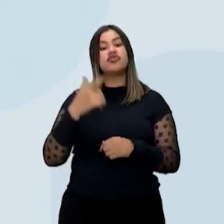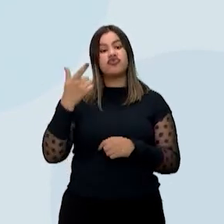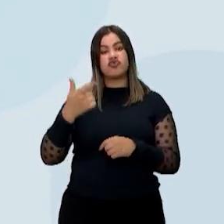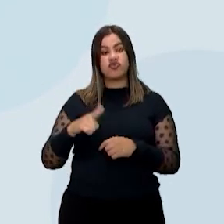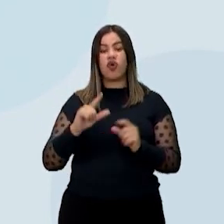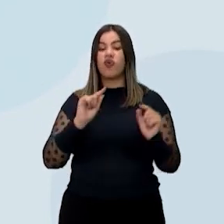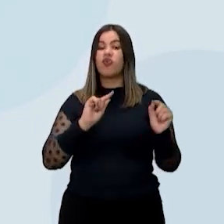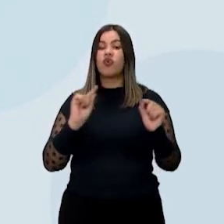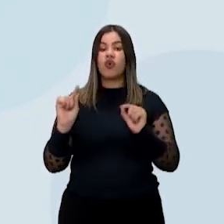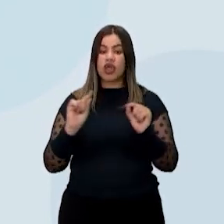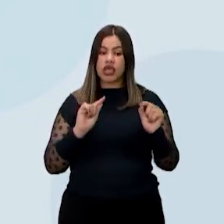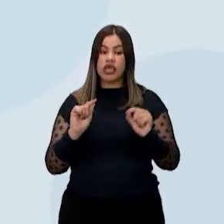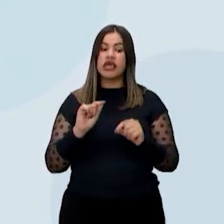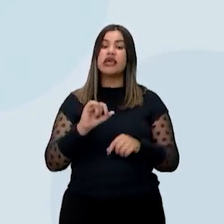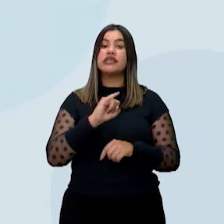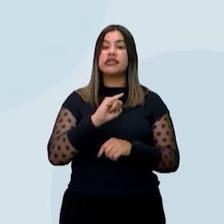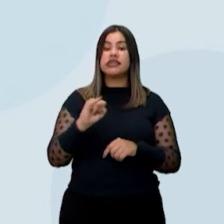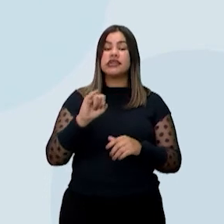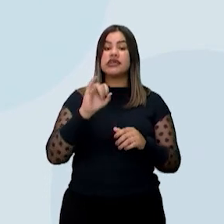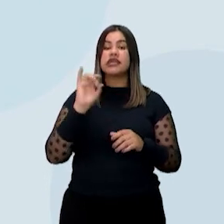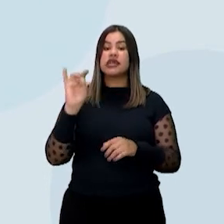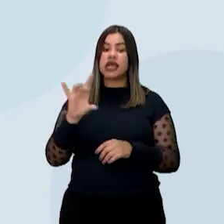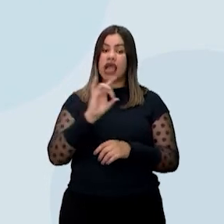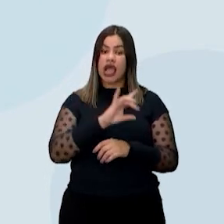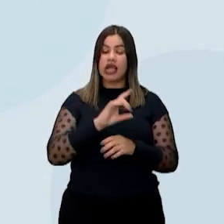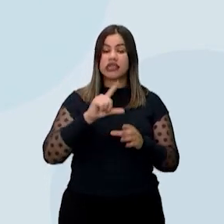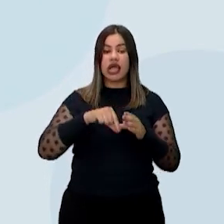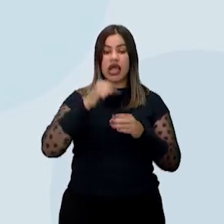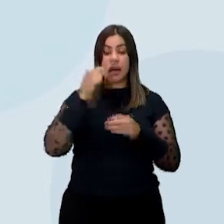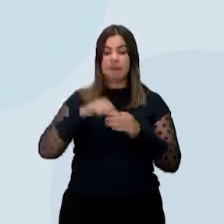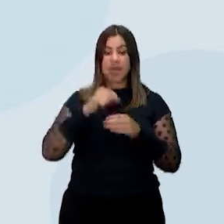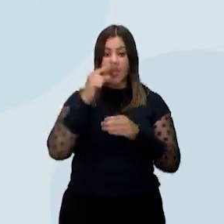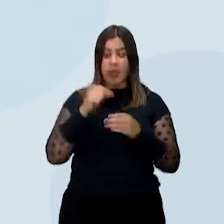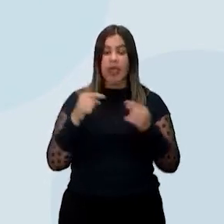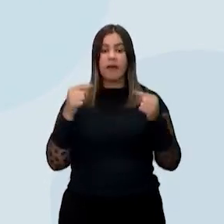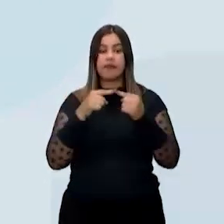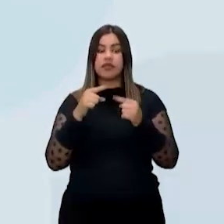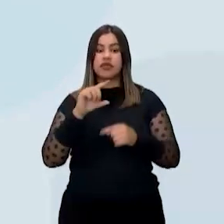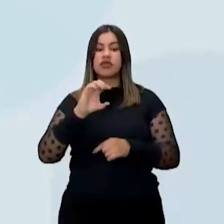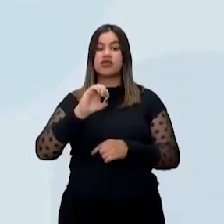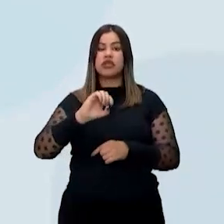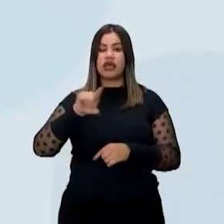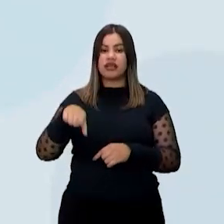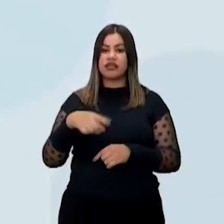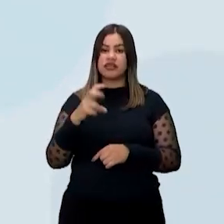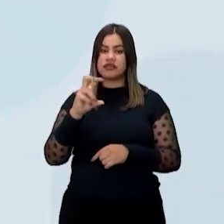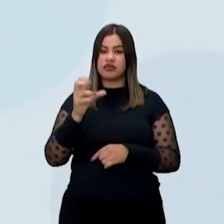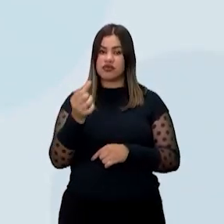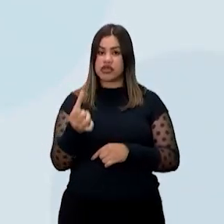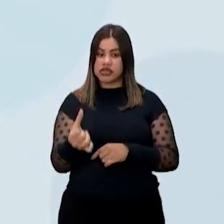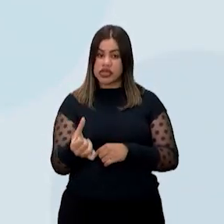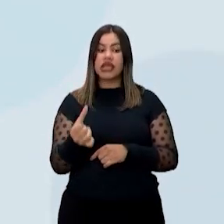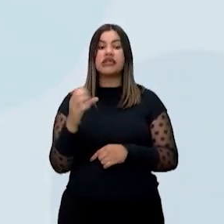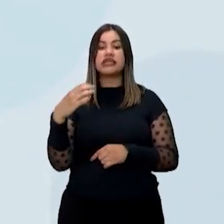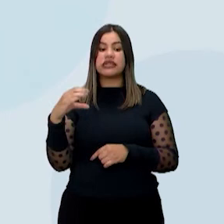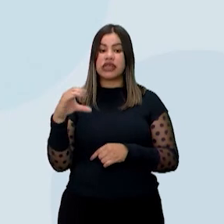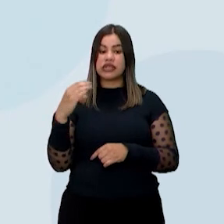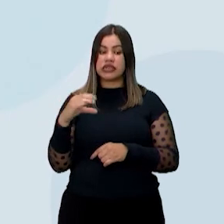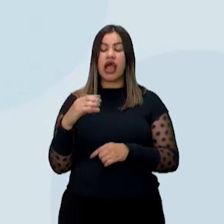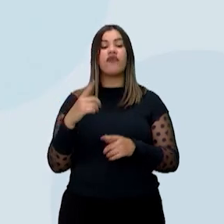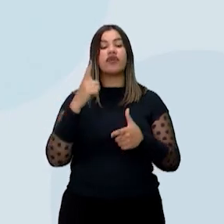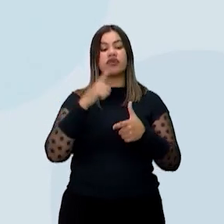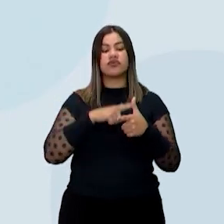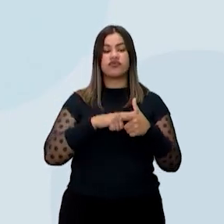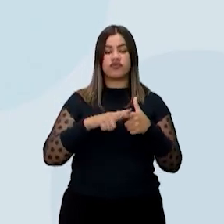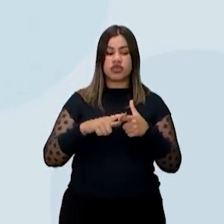né? Cada salgadinho custa 56 centavos, se eu dividir R$ 4,48 por